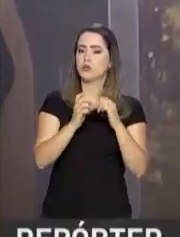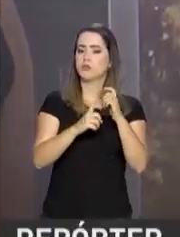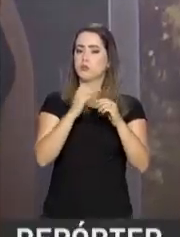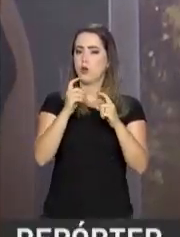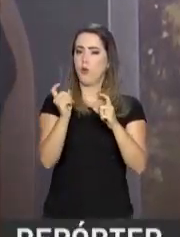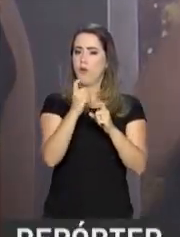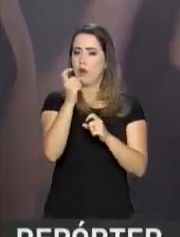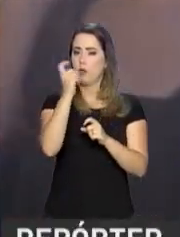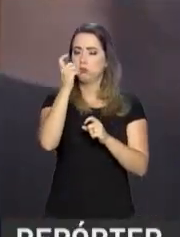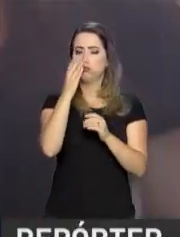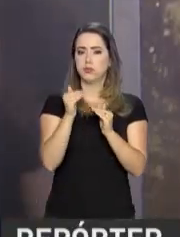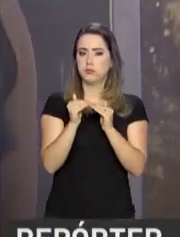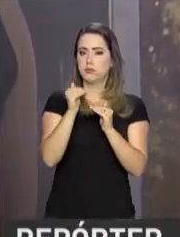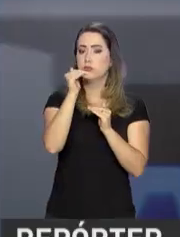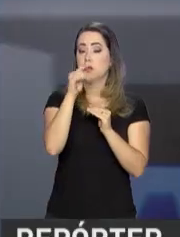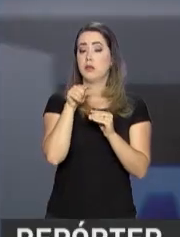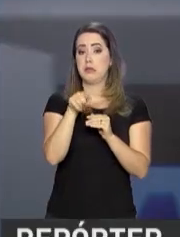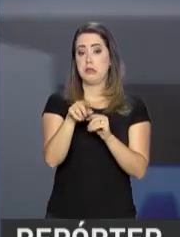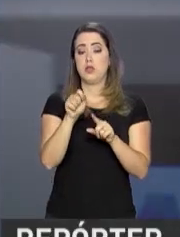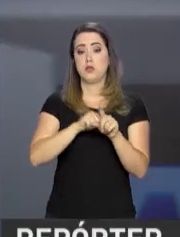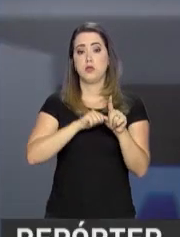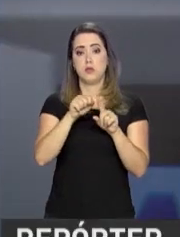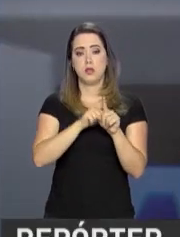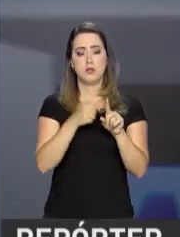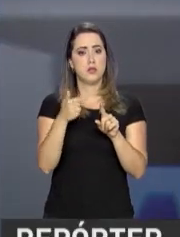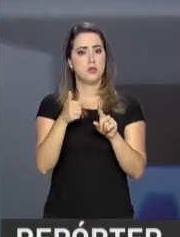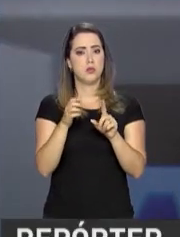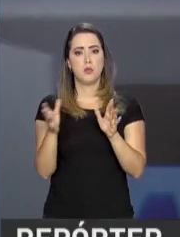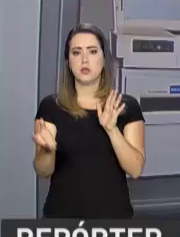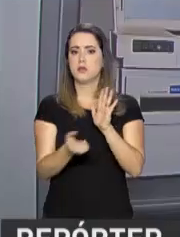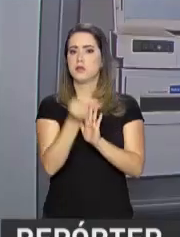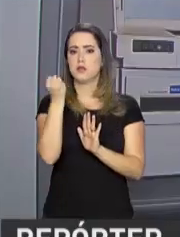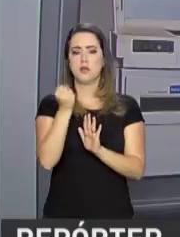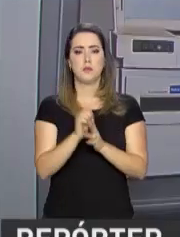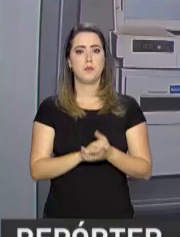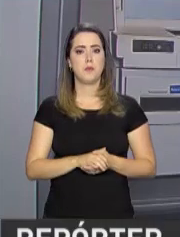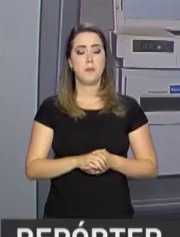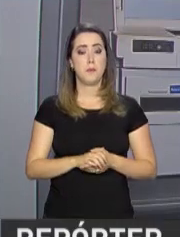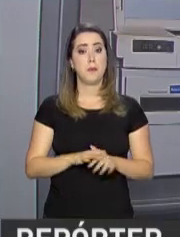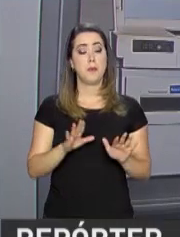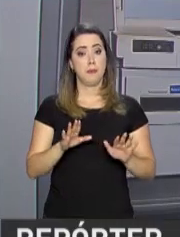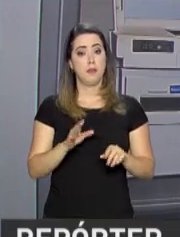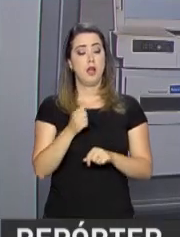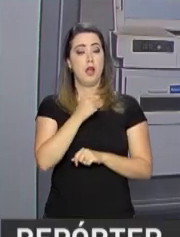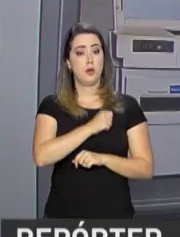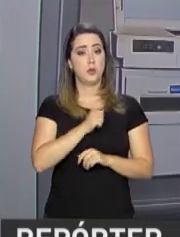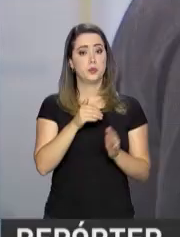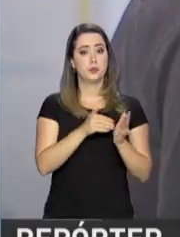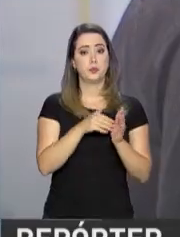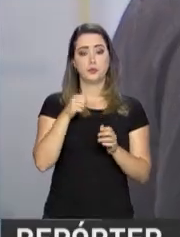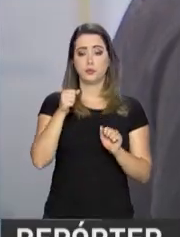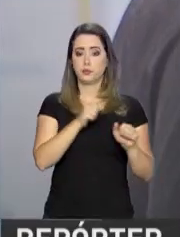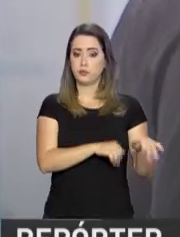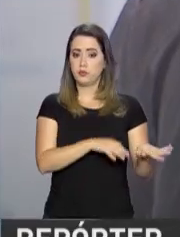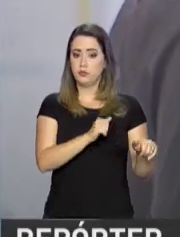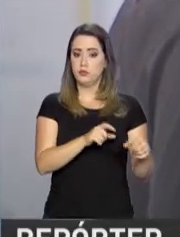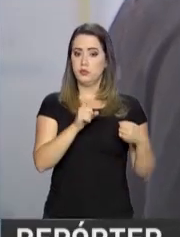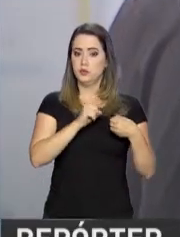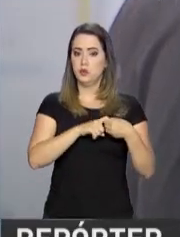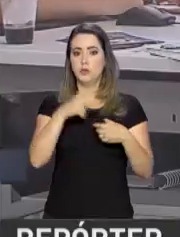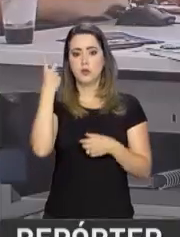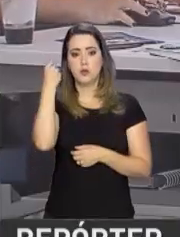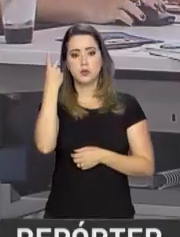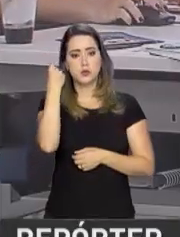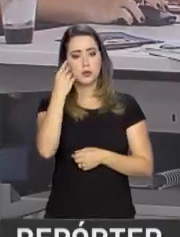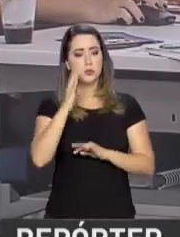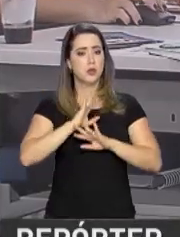do exercício neste mês não serão permitidos sax entre agosto e setembro os pagamentos voltam